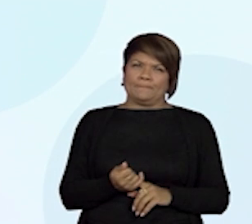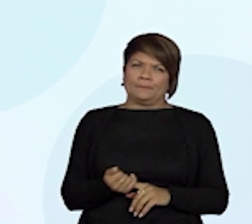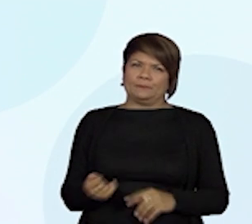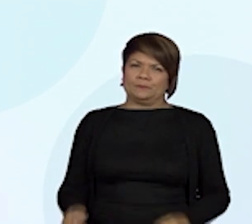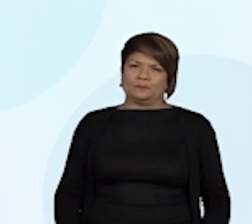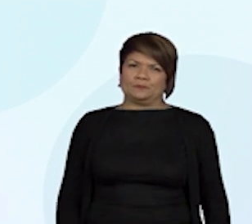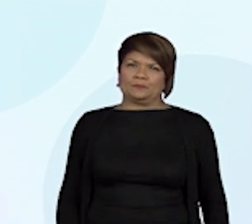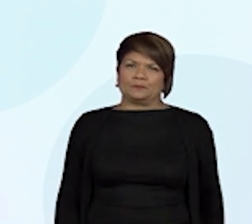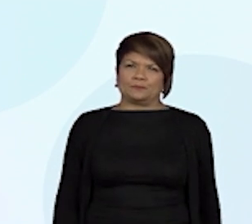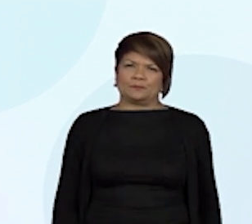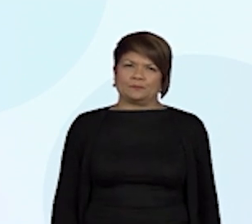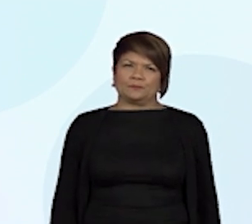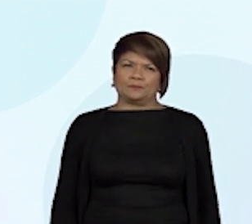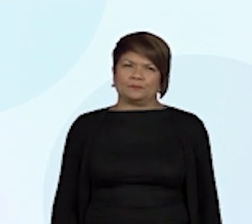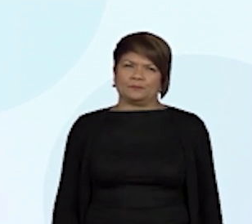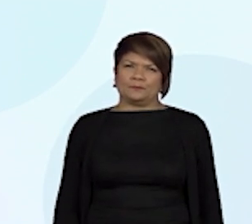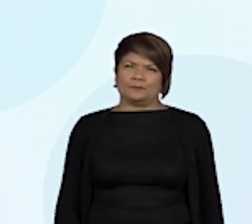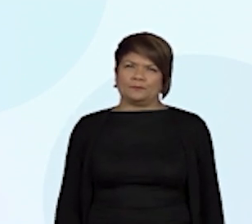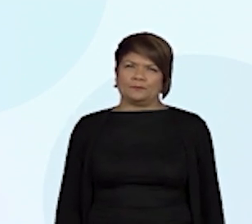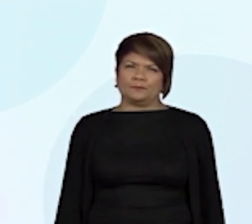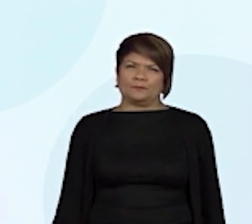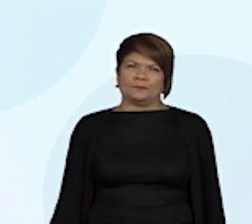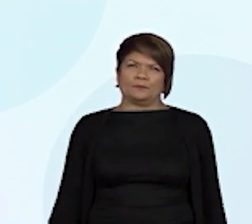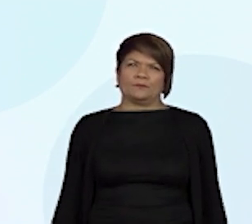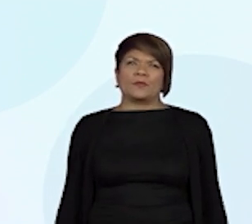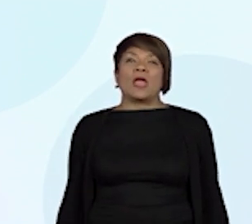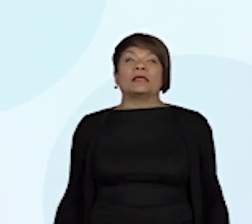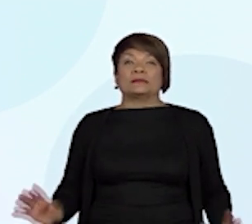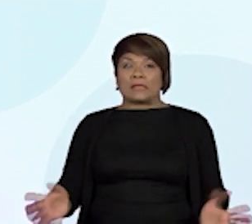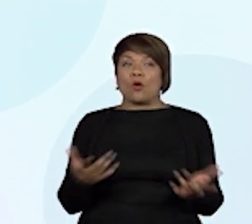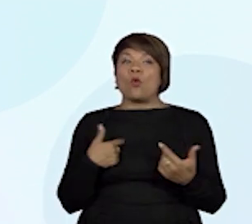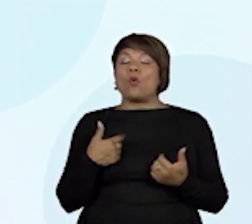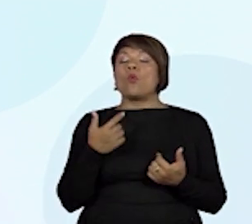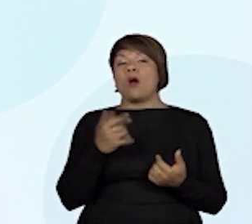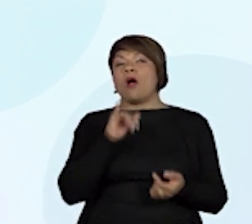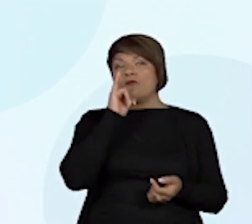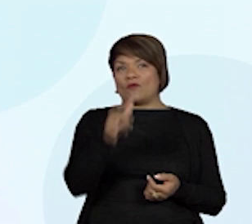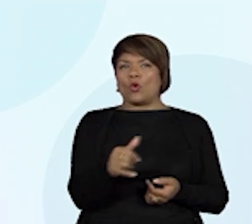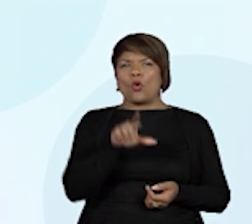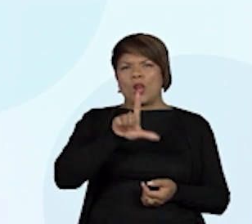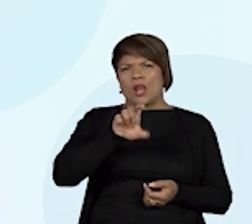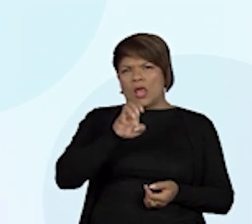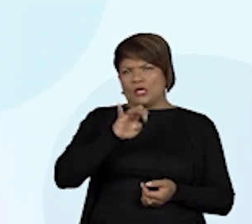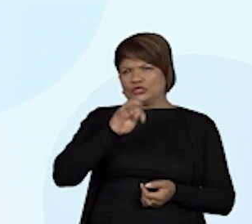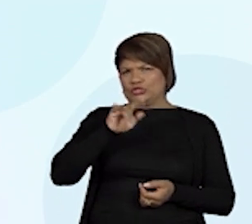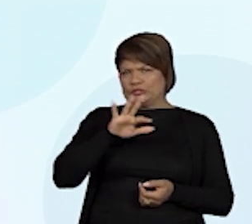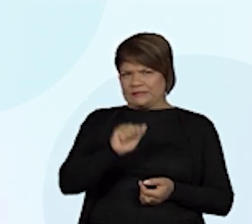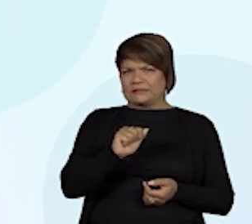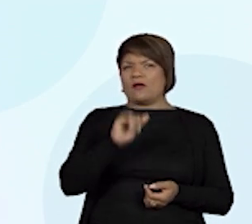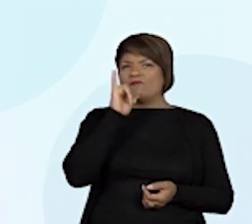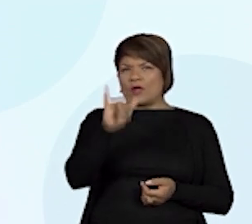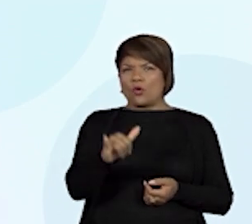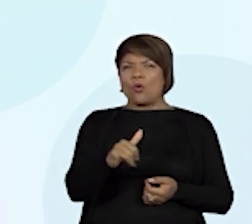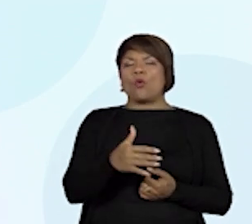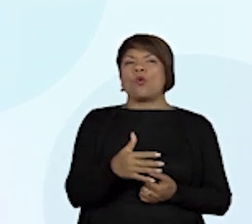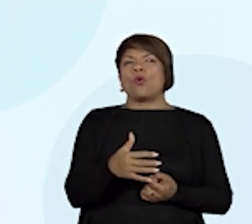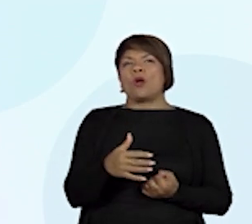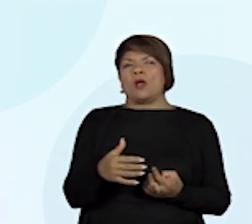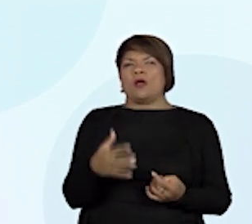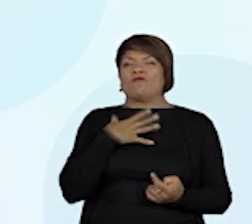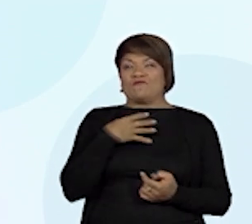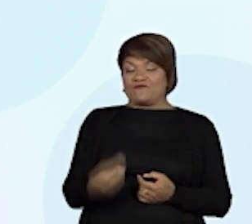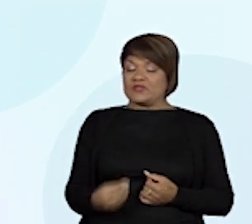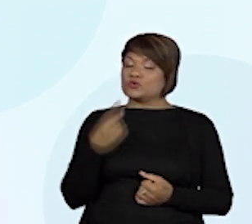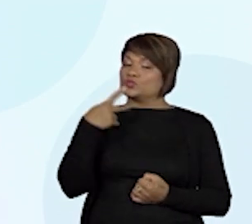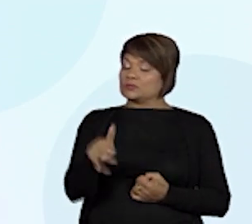Então, ela fala dos meus filhos. Então, a Letícia está falando dos filhos dela. E ela ainda